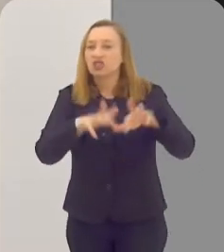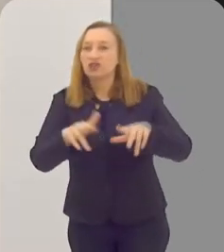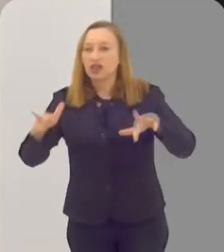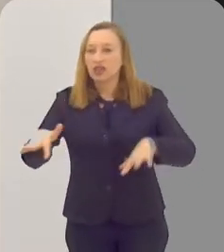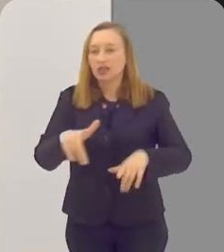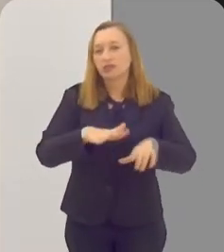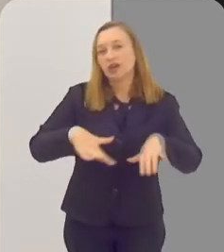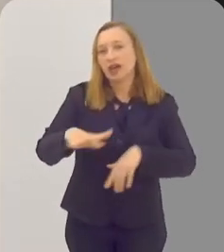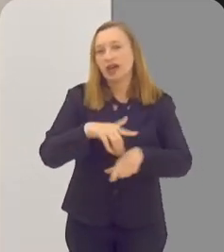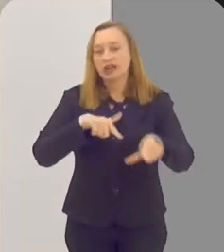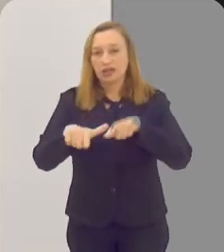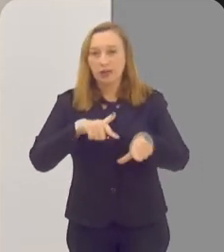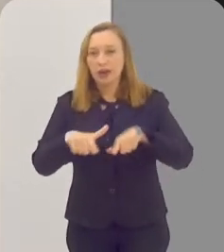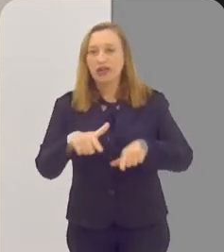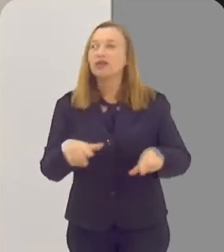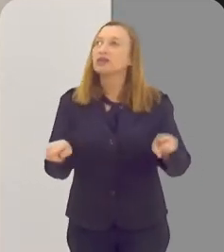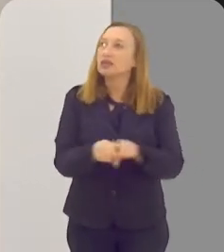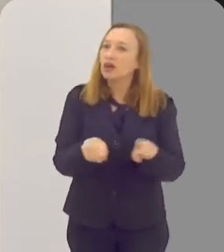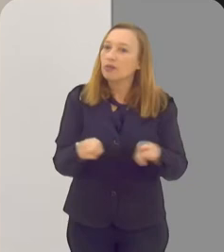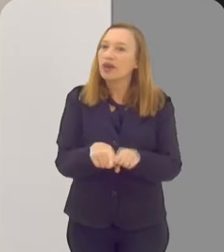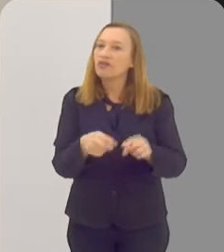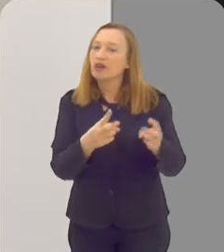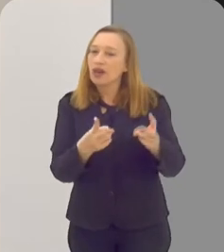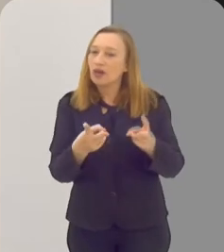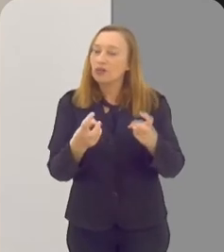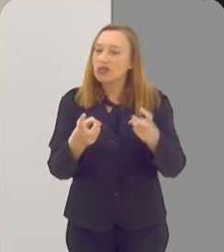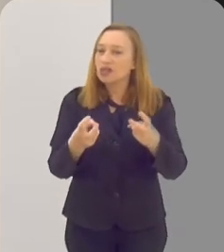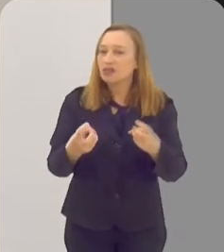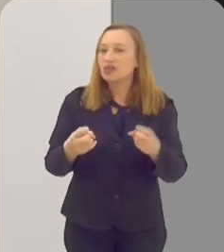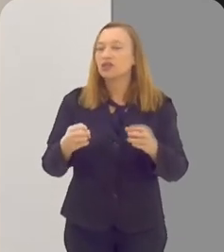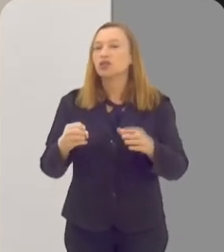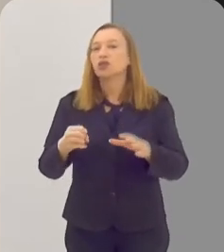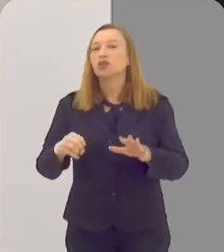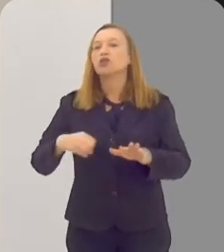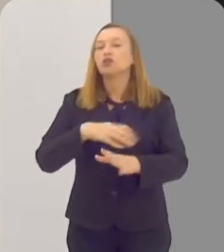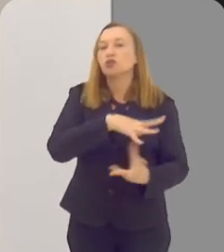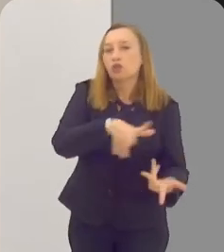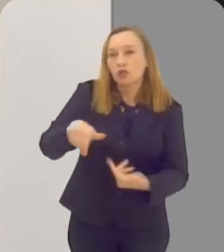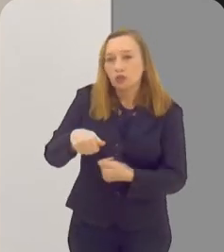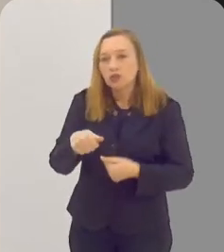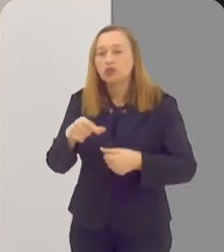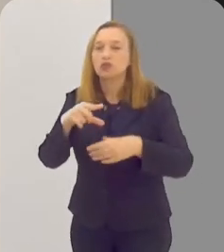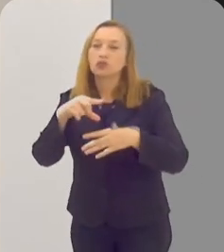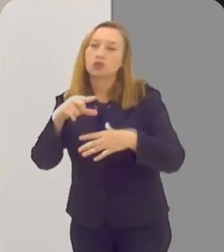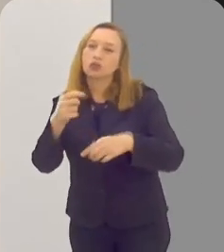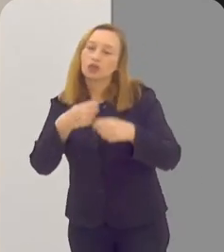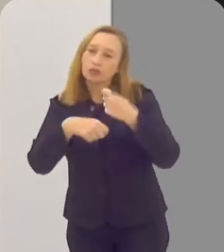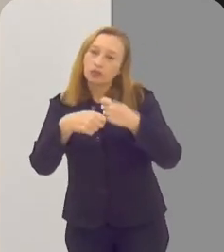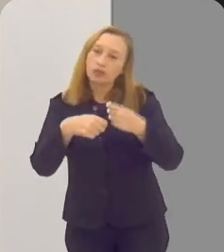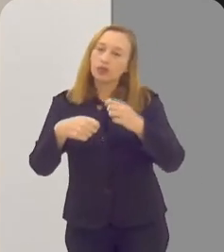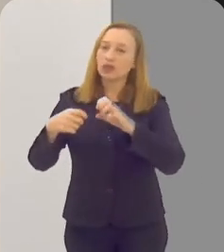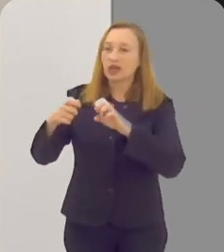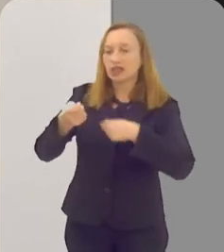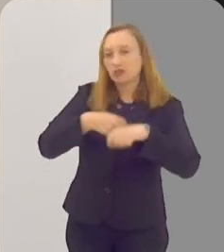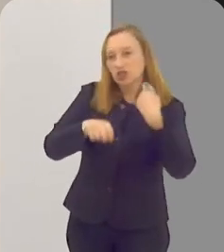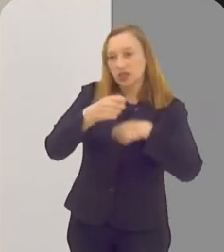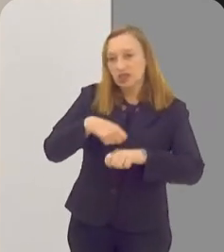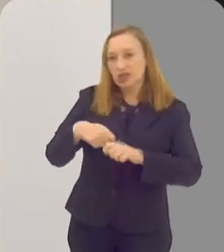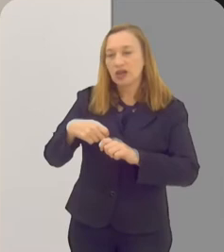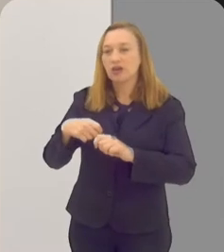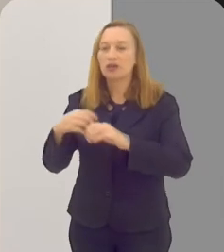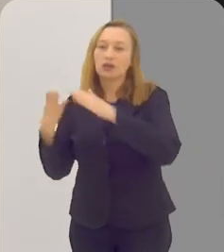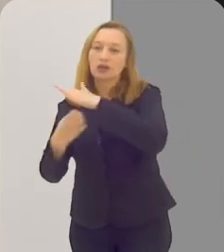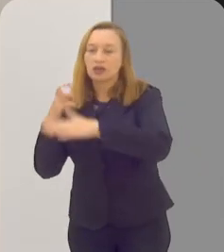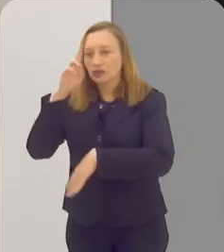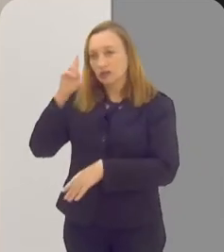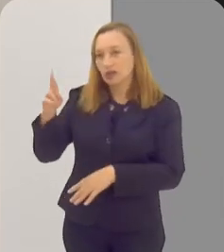diferente para essas tarefas, o que vai também aí vai se refletindo no mundo empresarial, no mundo corporativo ao longo do